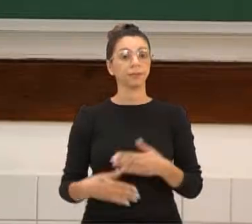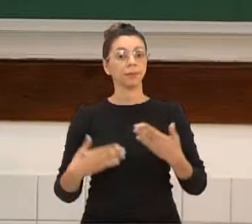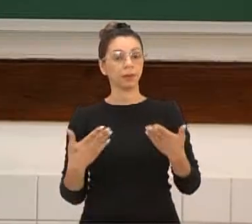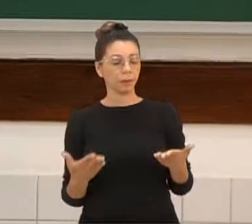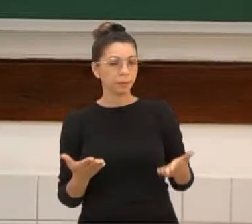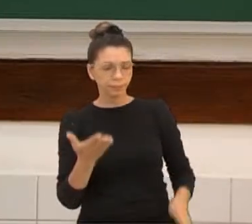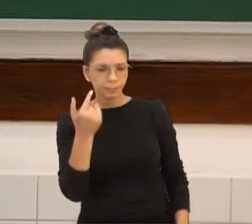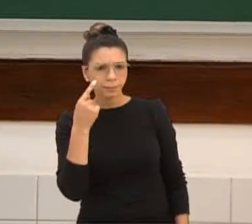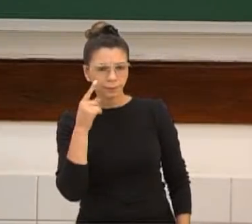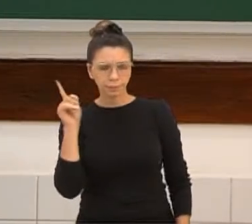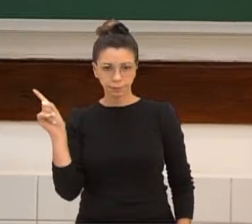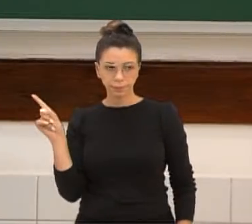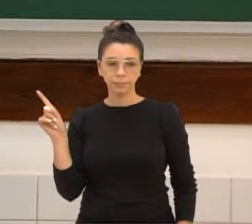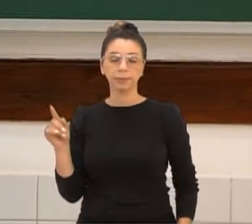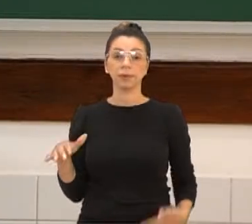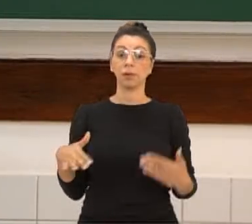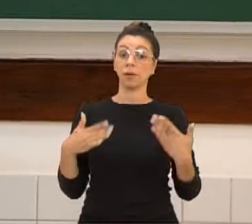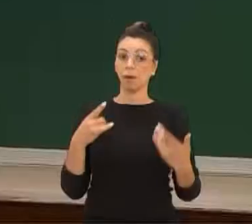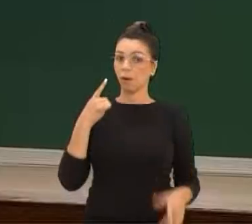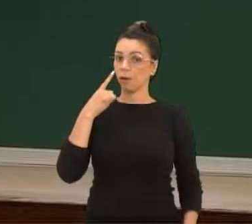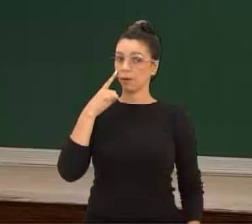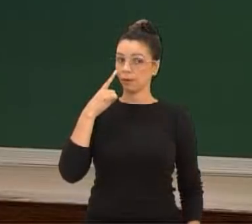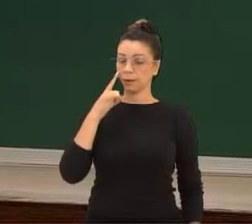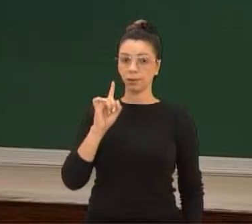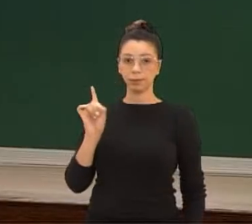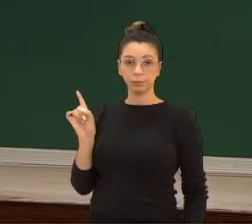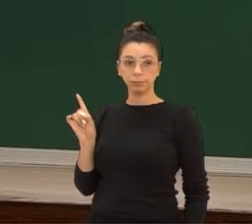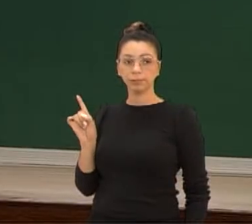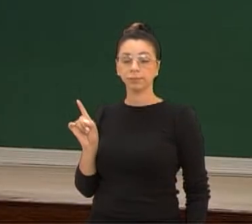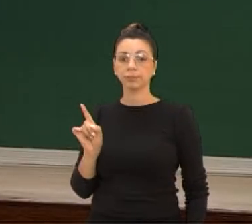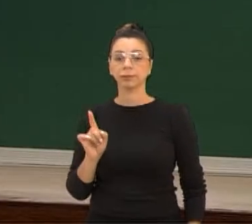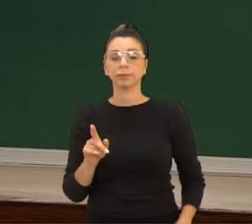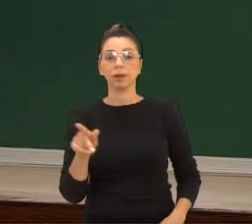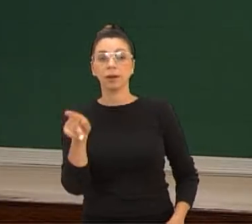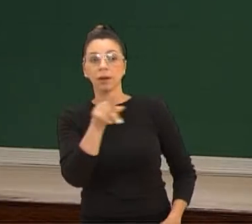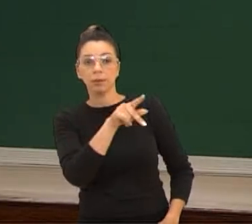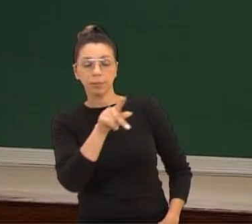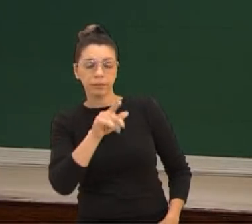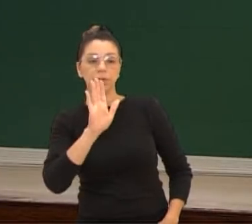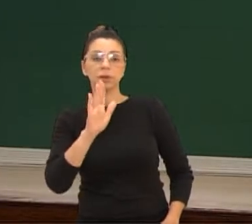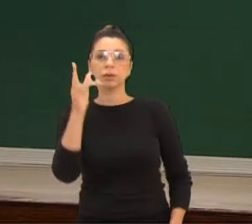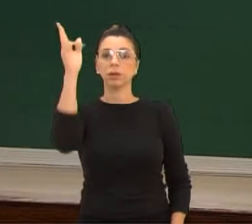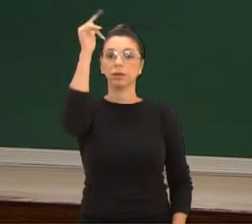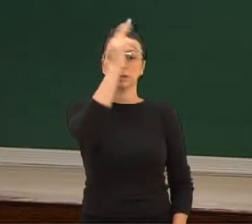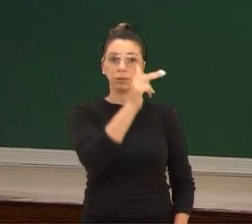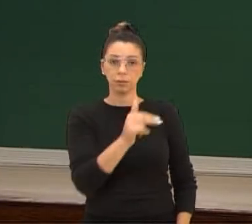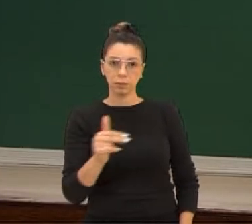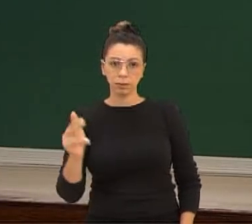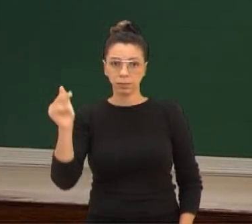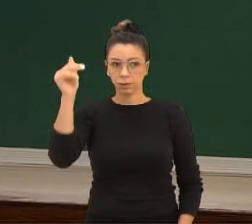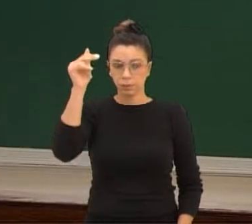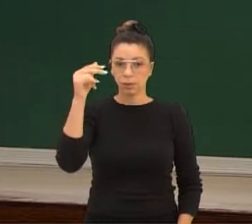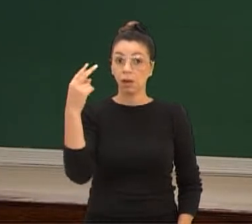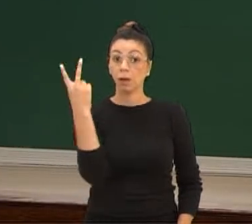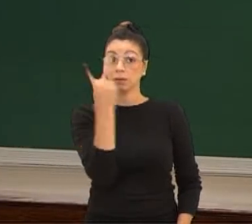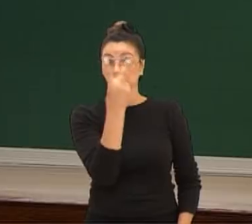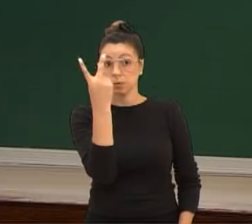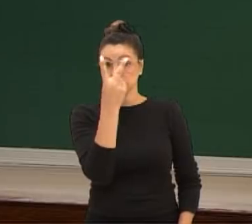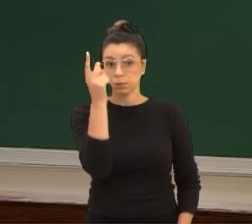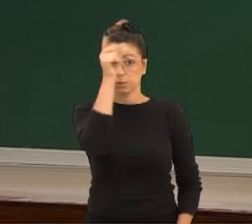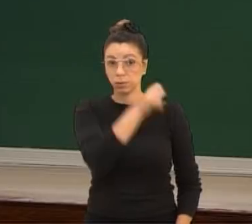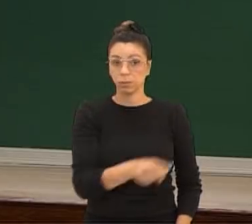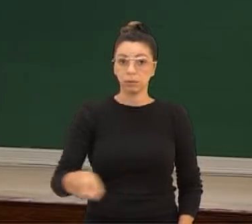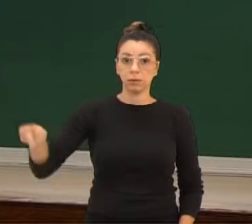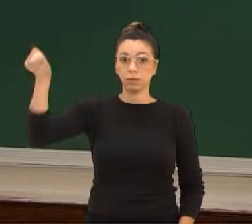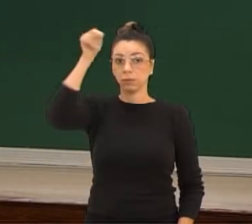Pessoal, vamos lá então? Veja, aqui a professora colocou o desenho, as duas circunferências, tá?